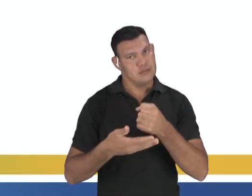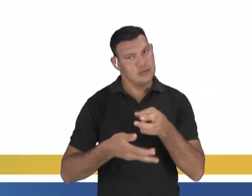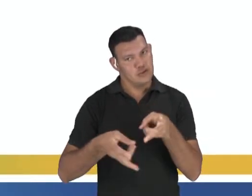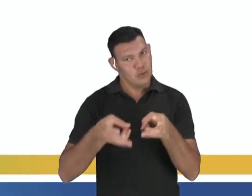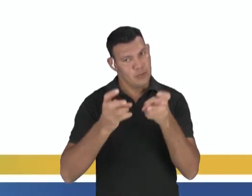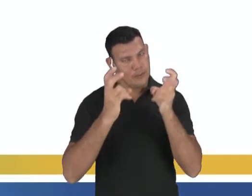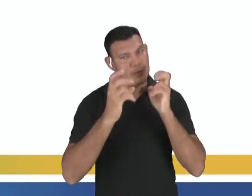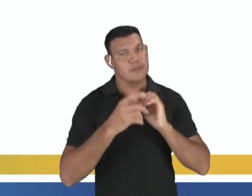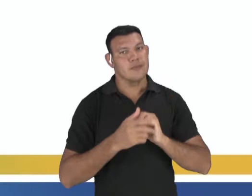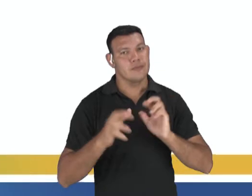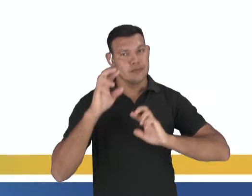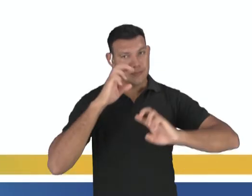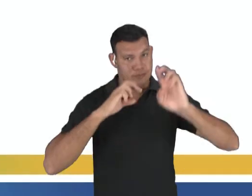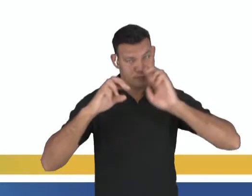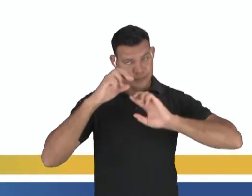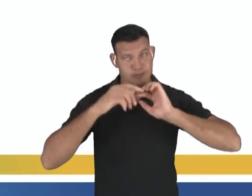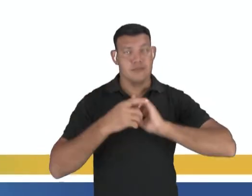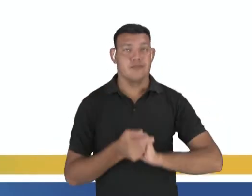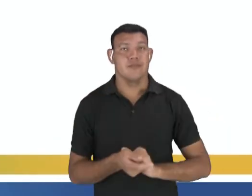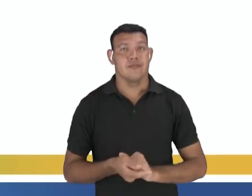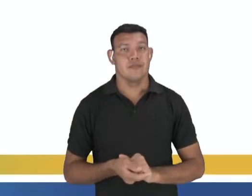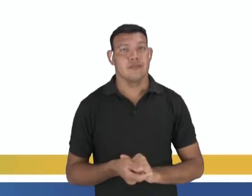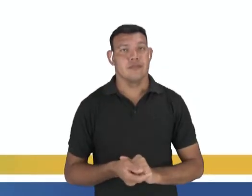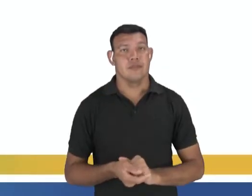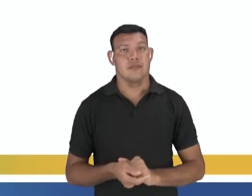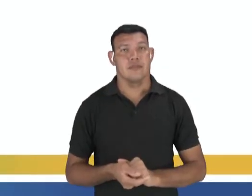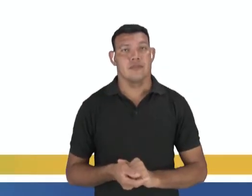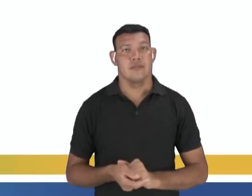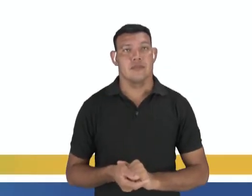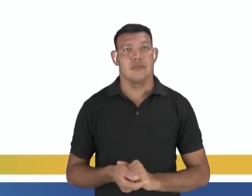área de triângulo, base vezes altura sobre 2.